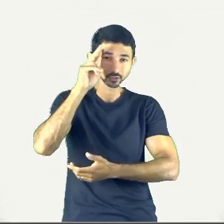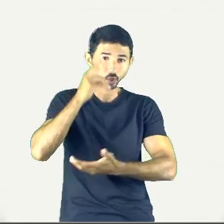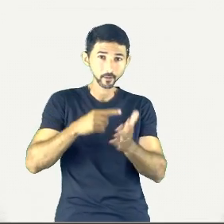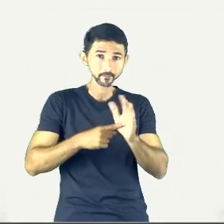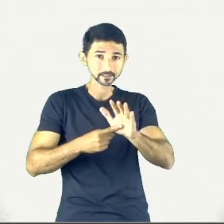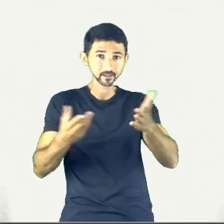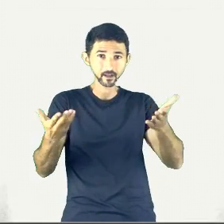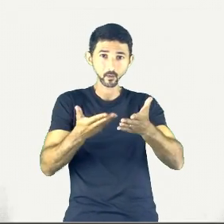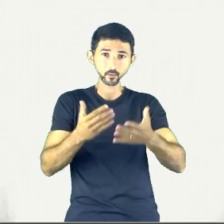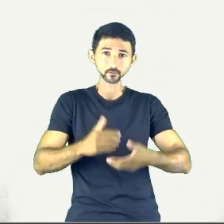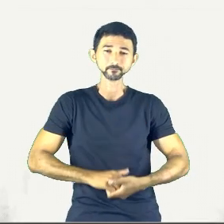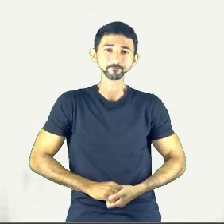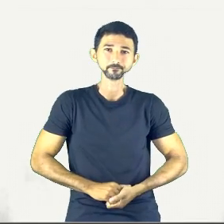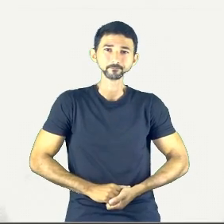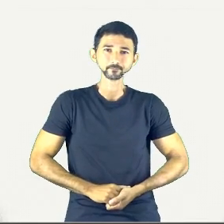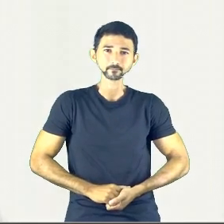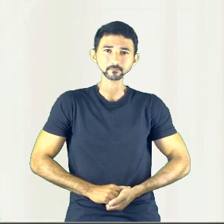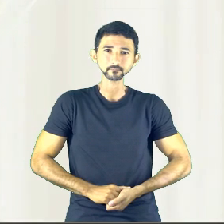E o cão.